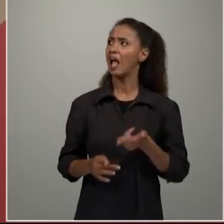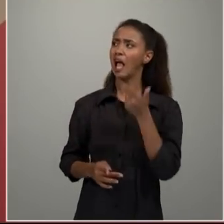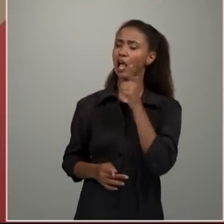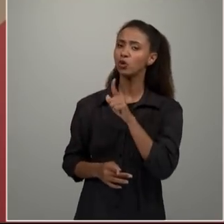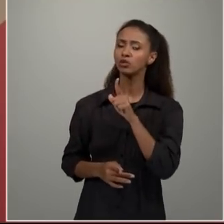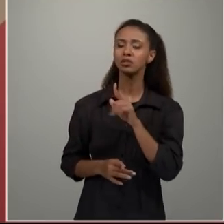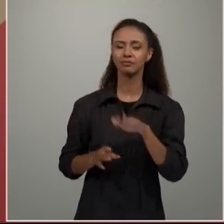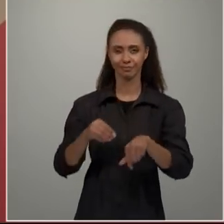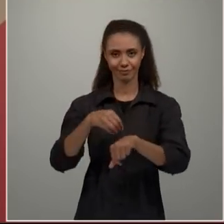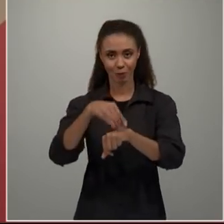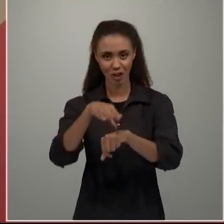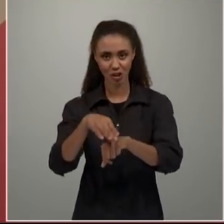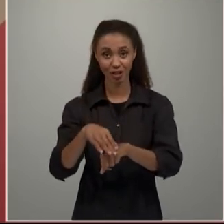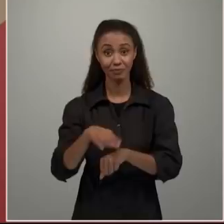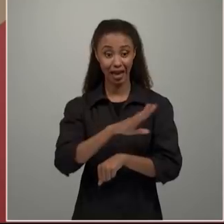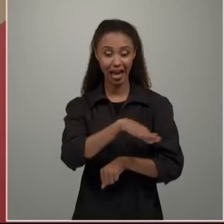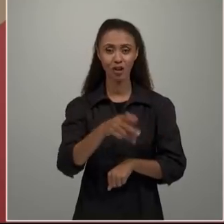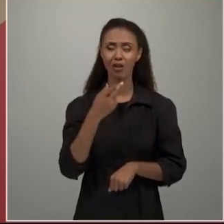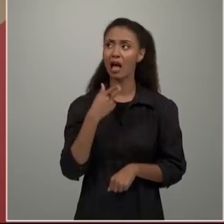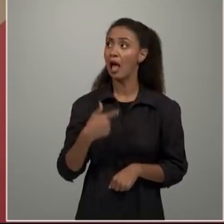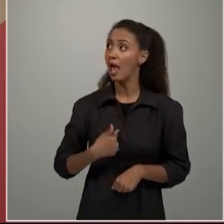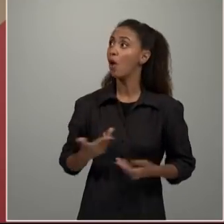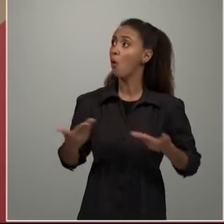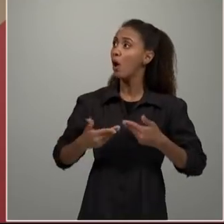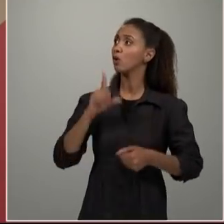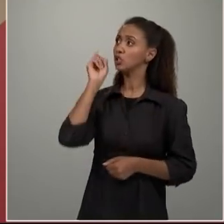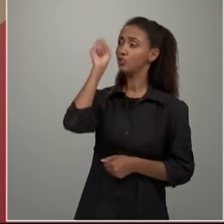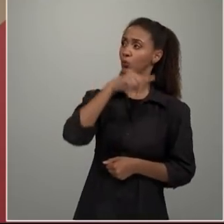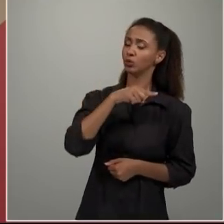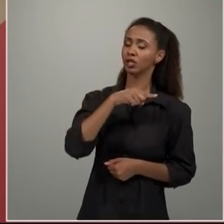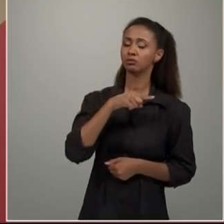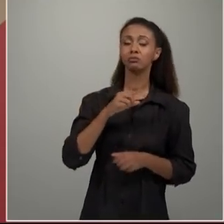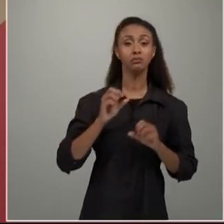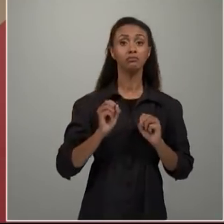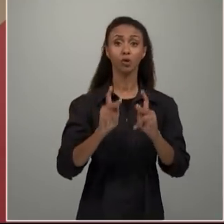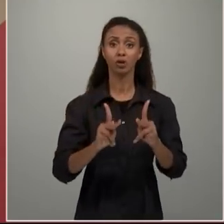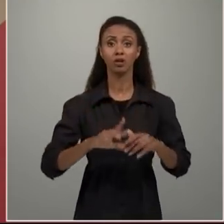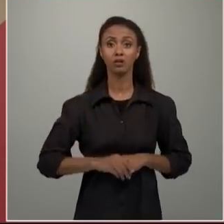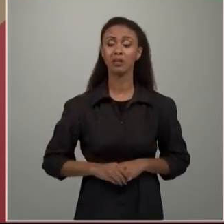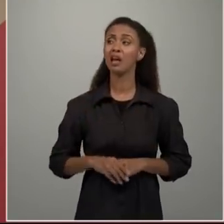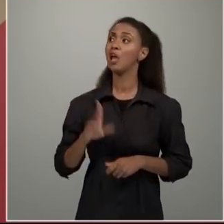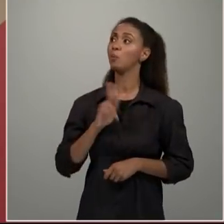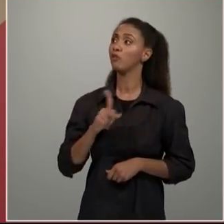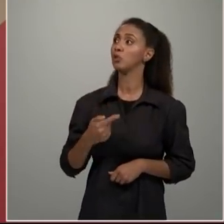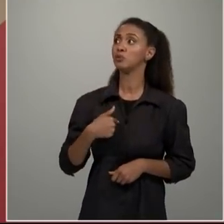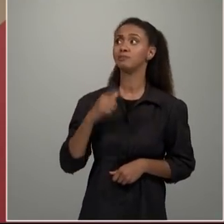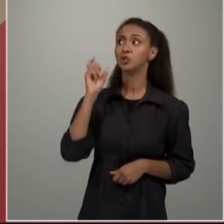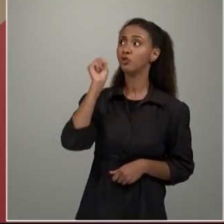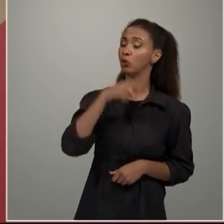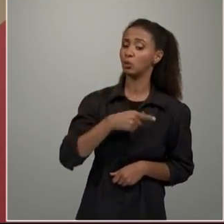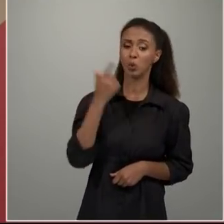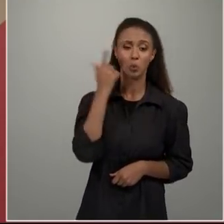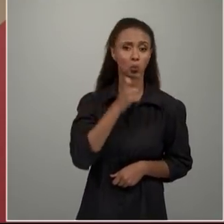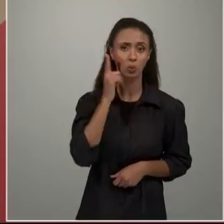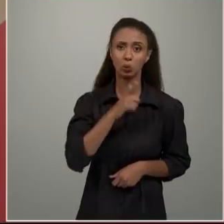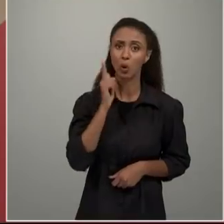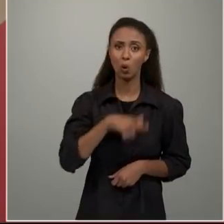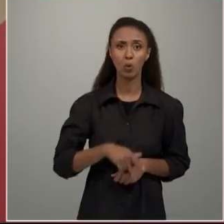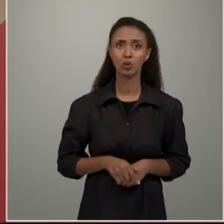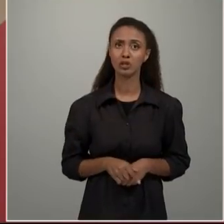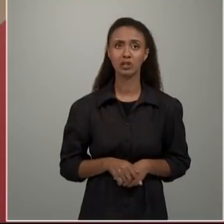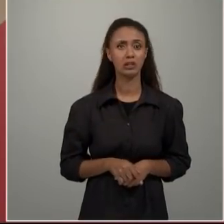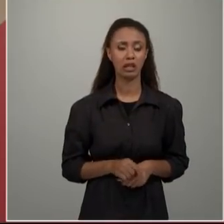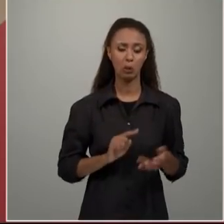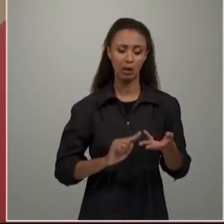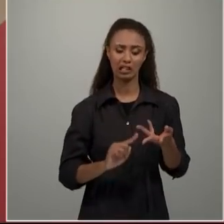tem aluno que fala assim eu estou com dificuldade ok tente eu estou com dificuldade eu não consigo fazer x